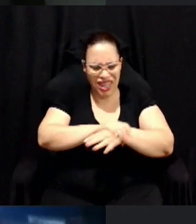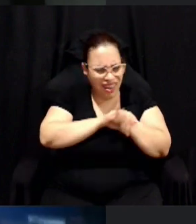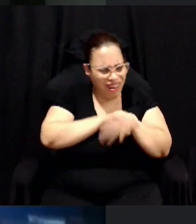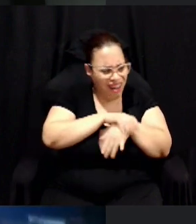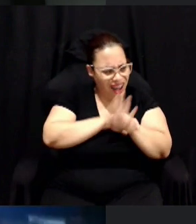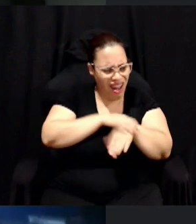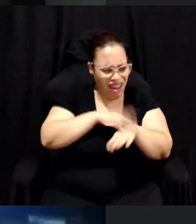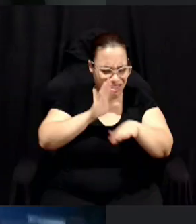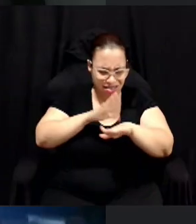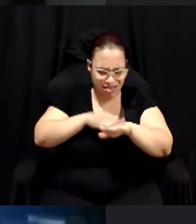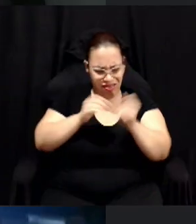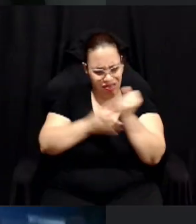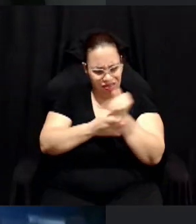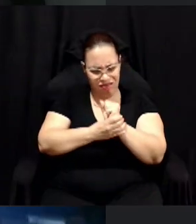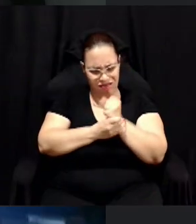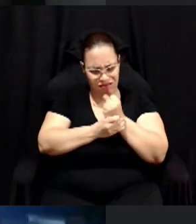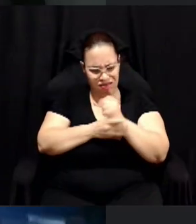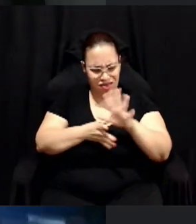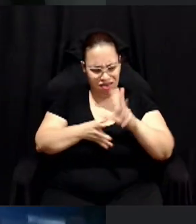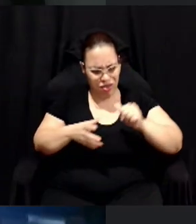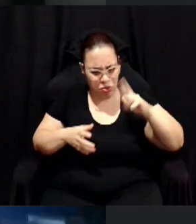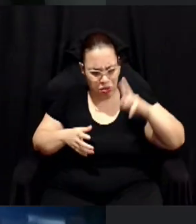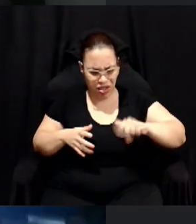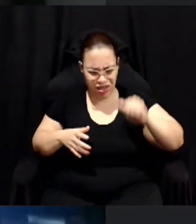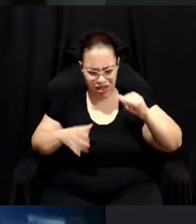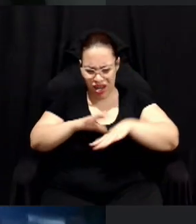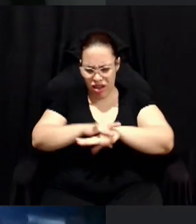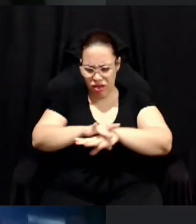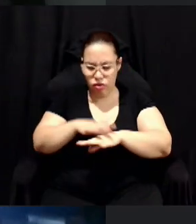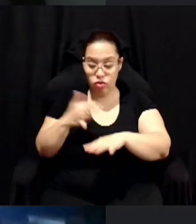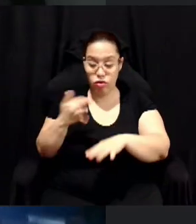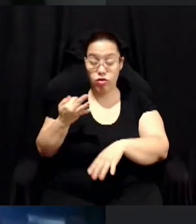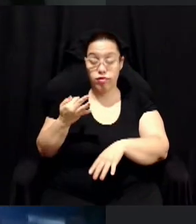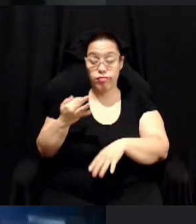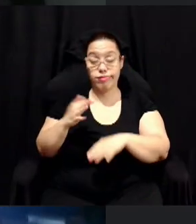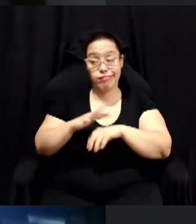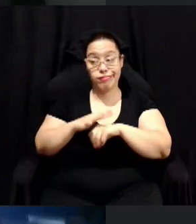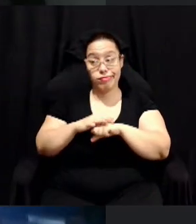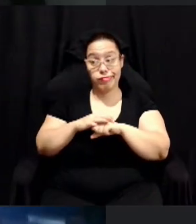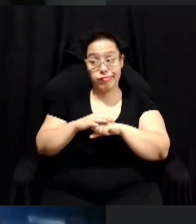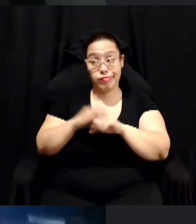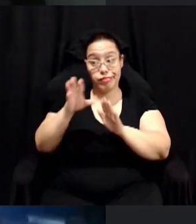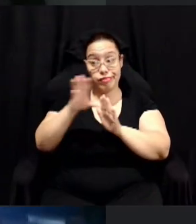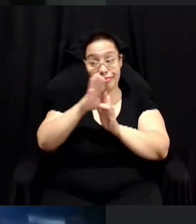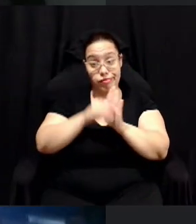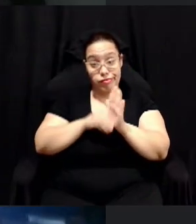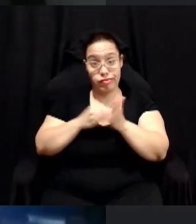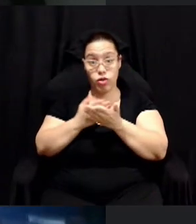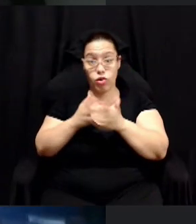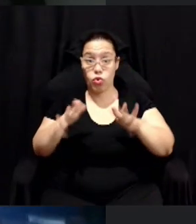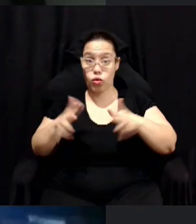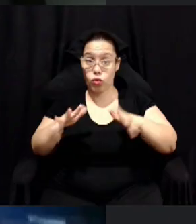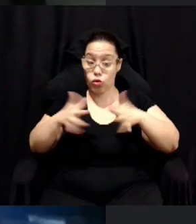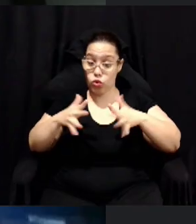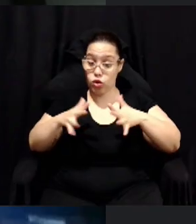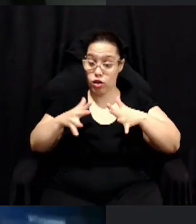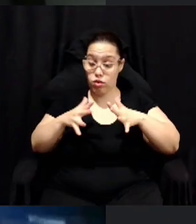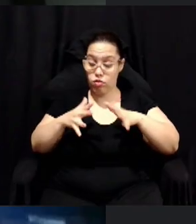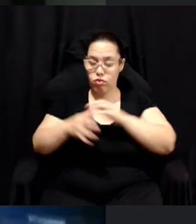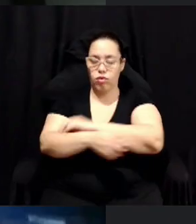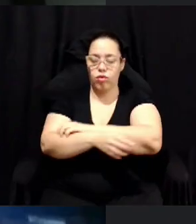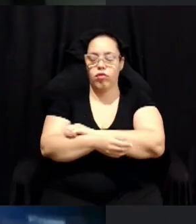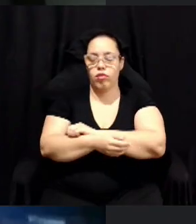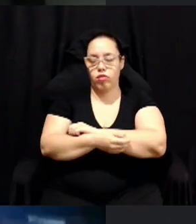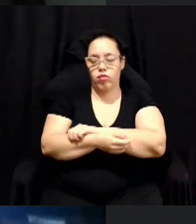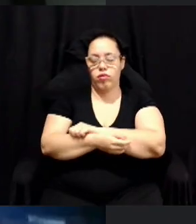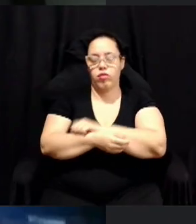rigidez pontuais no corpo. Mas, assim, a doença ela não tem um padrão. Tem pessoas que começam com tremores. Aí uma coisa importante a dizer